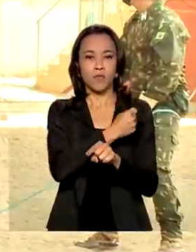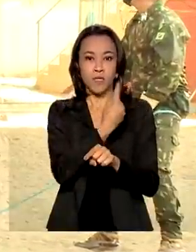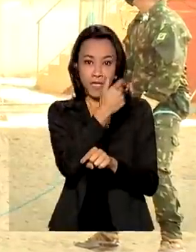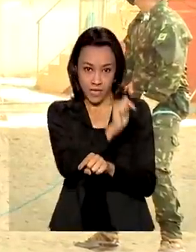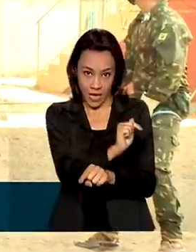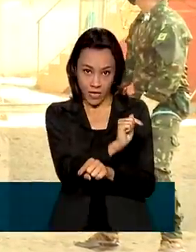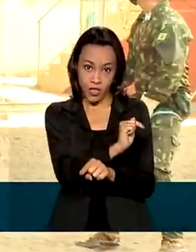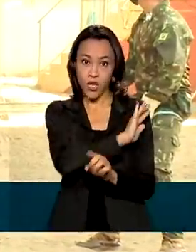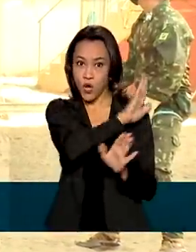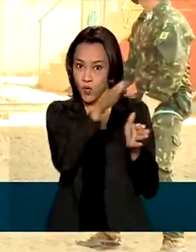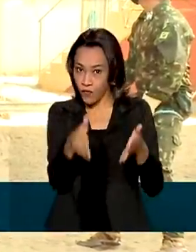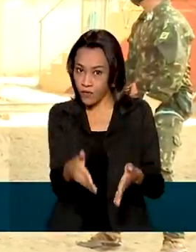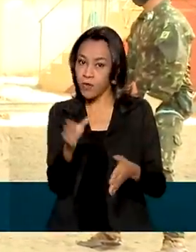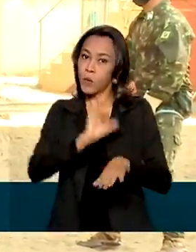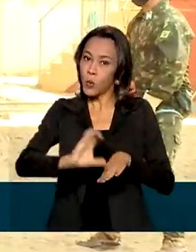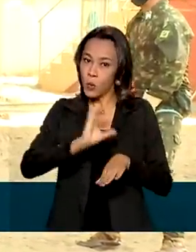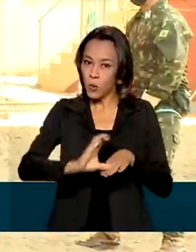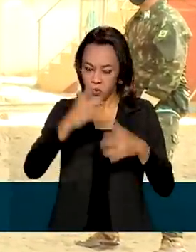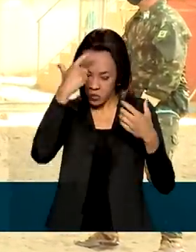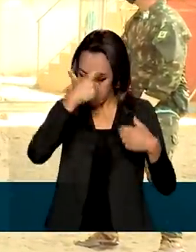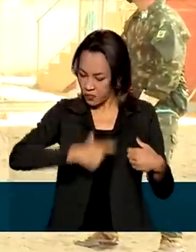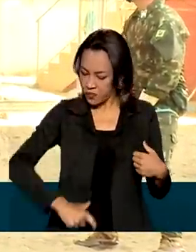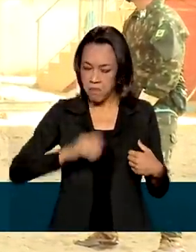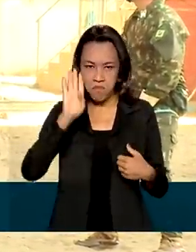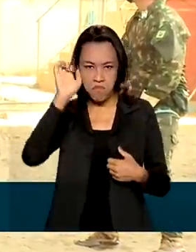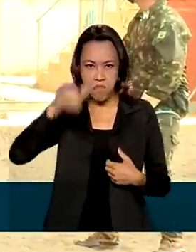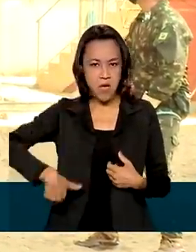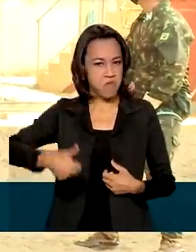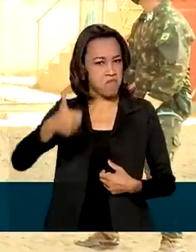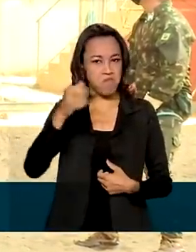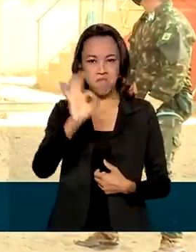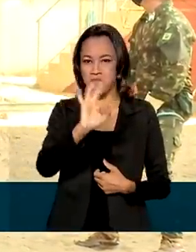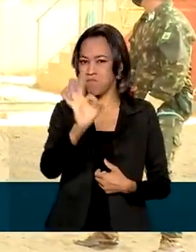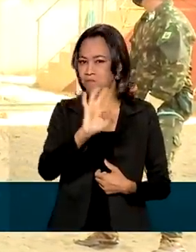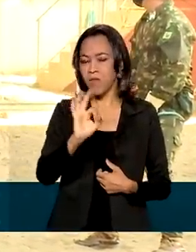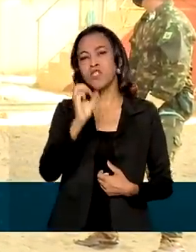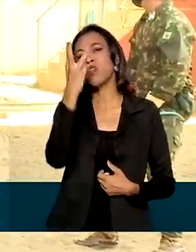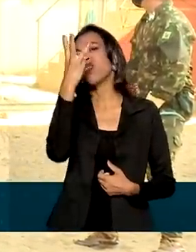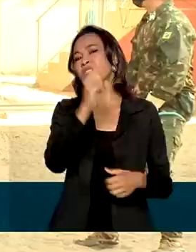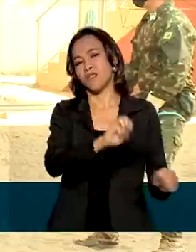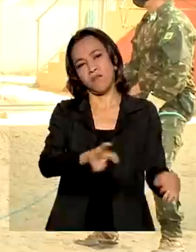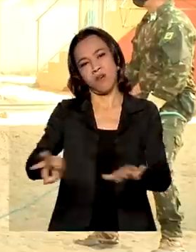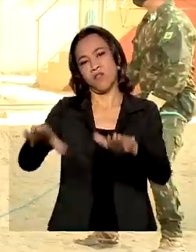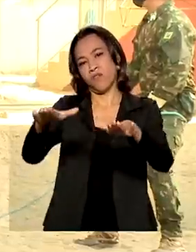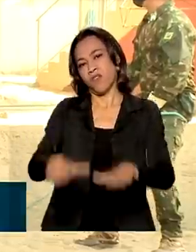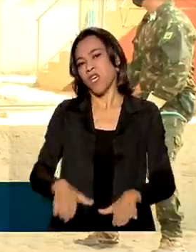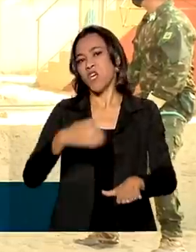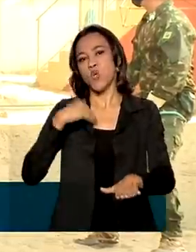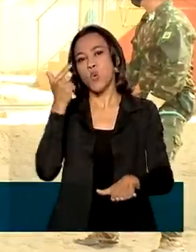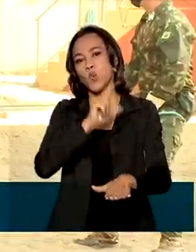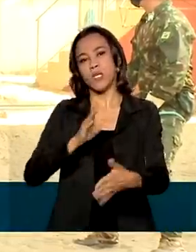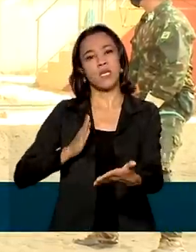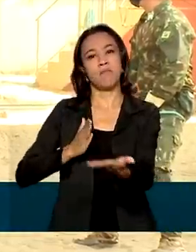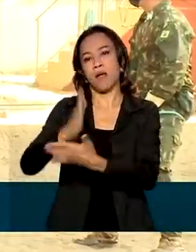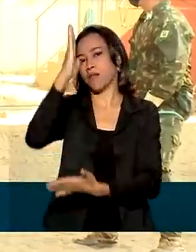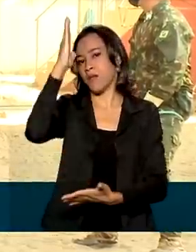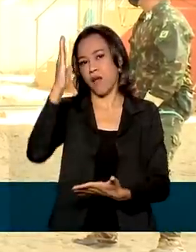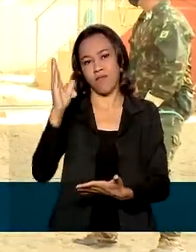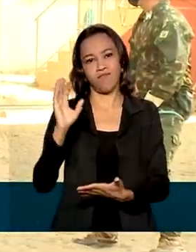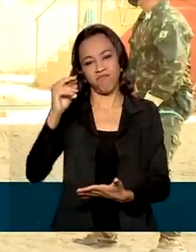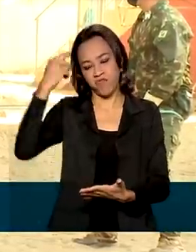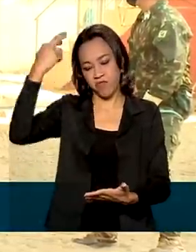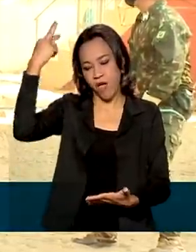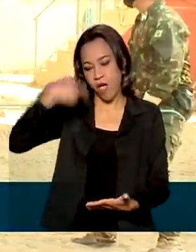básico paraquedista, mas eu não estava bem fisicamente preparada, então eu fiquei as 3 semanas e não consegui passar na pista de cordas.